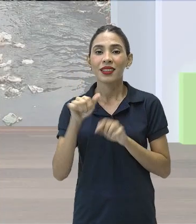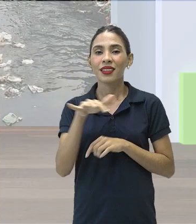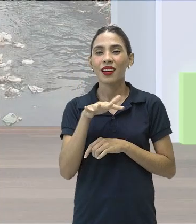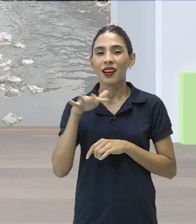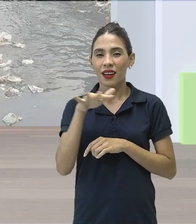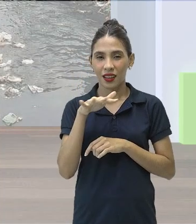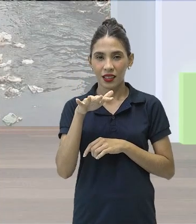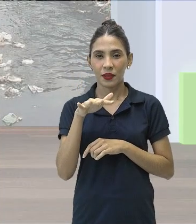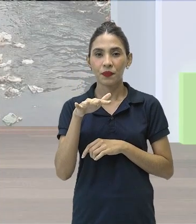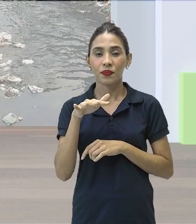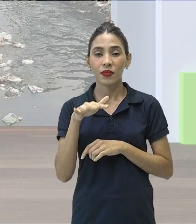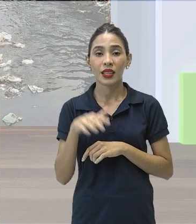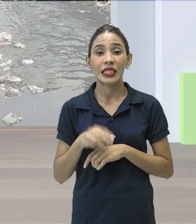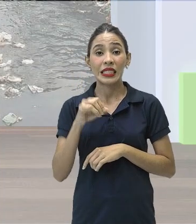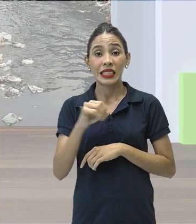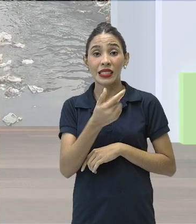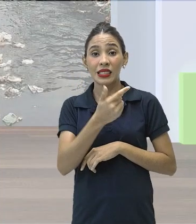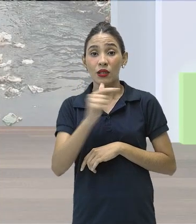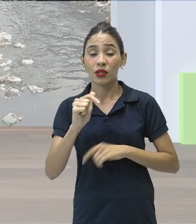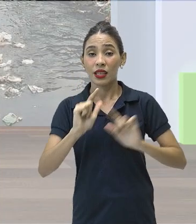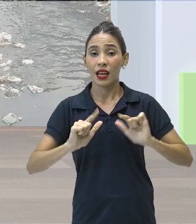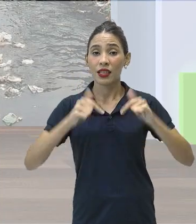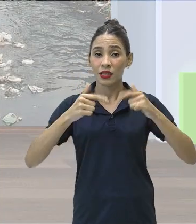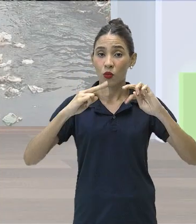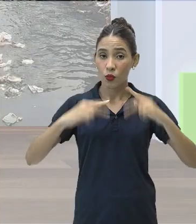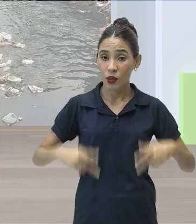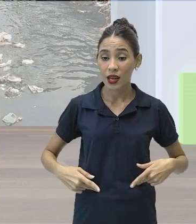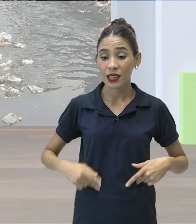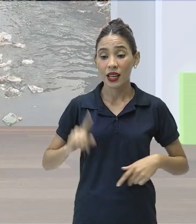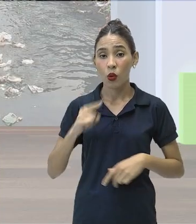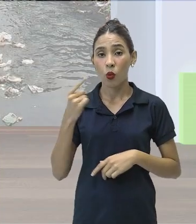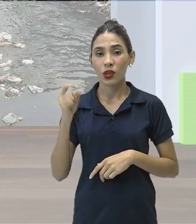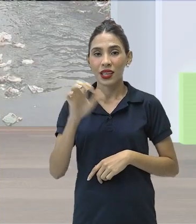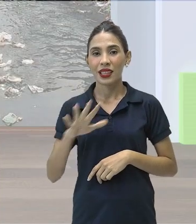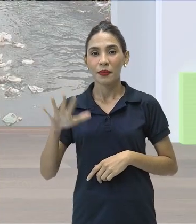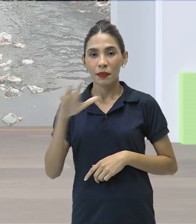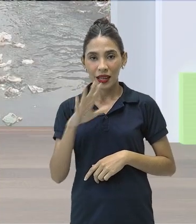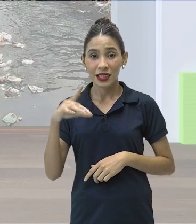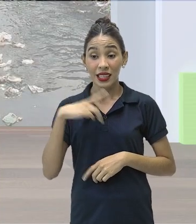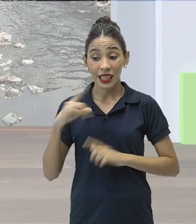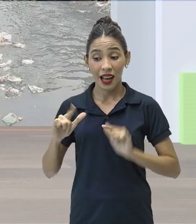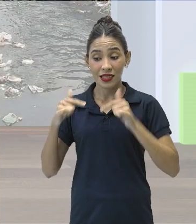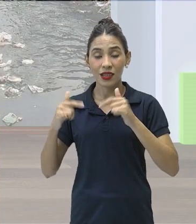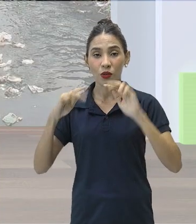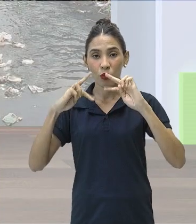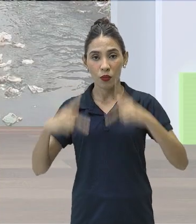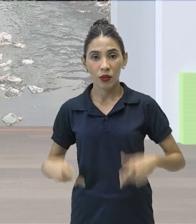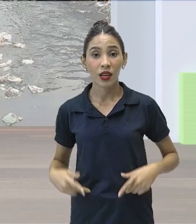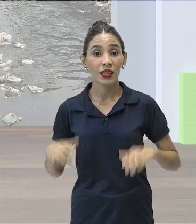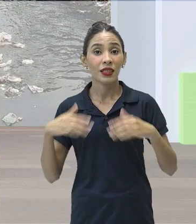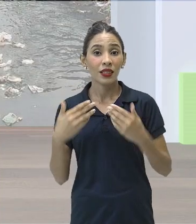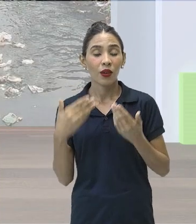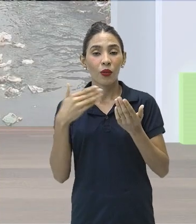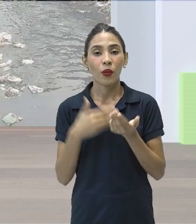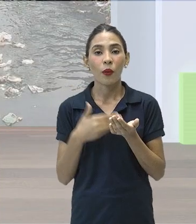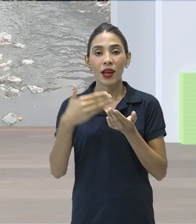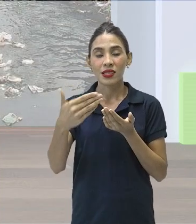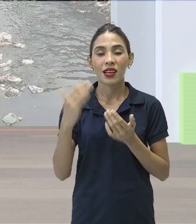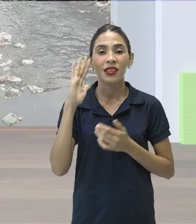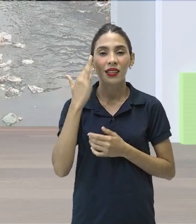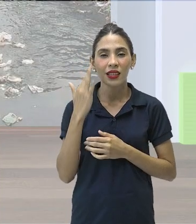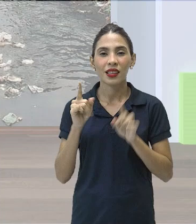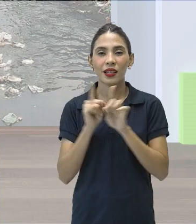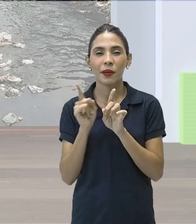cenário sem a intervenção humana e com a intervenção humana, a gente colocou aí esse exemplo. Para a gente começar aí a entender